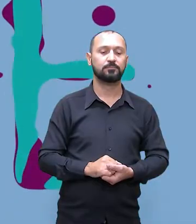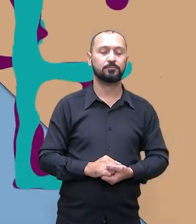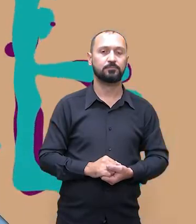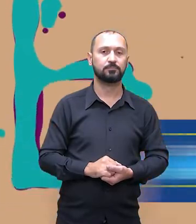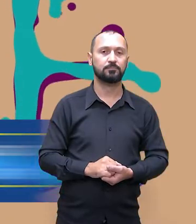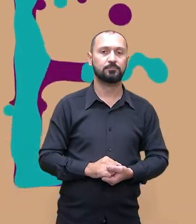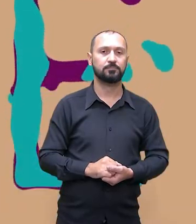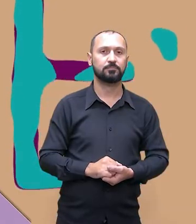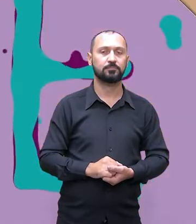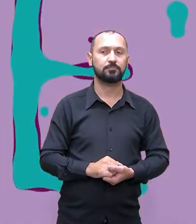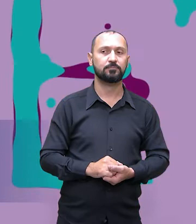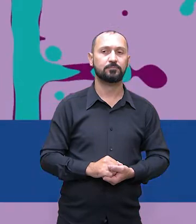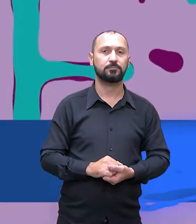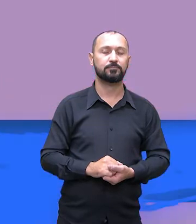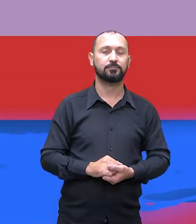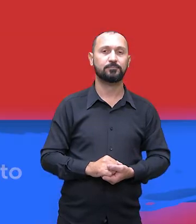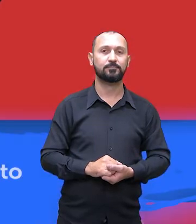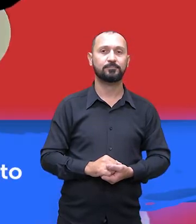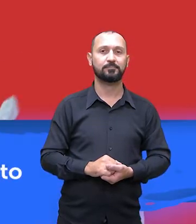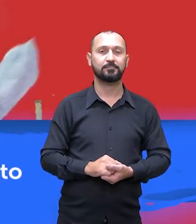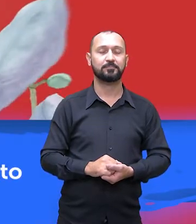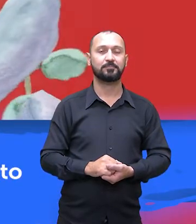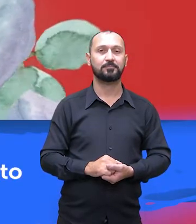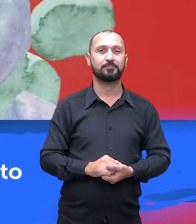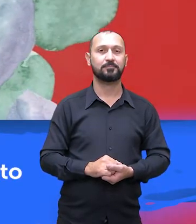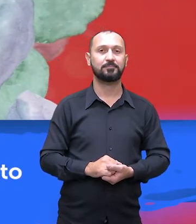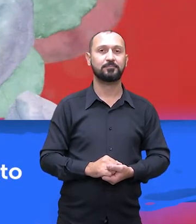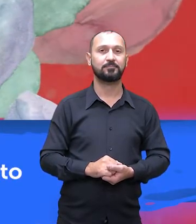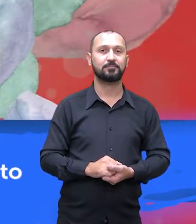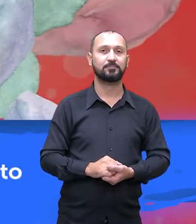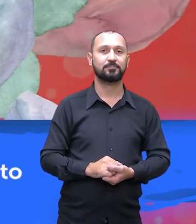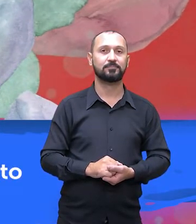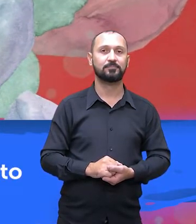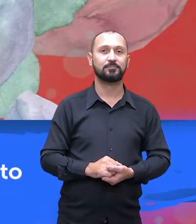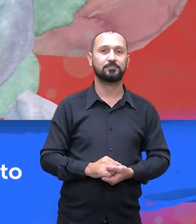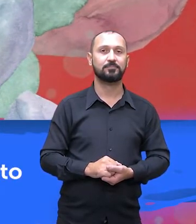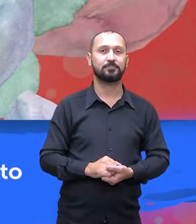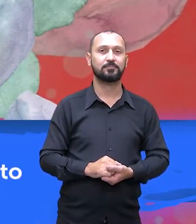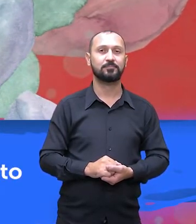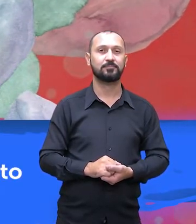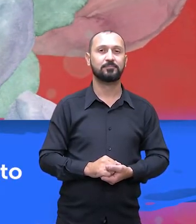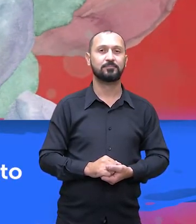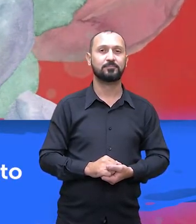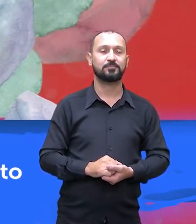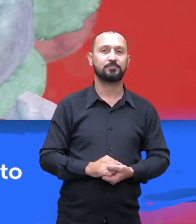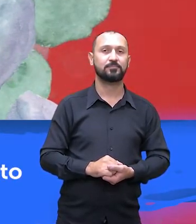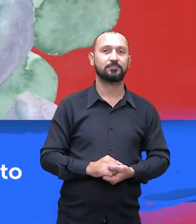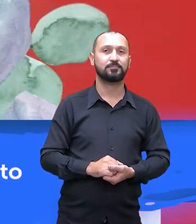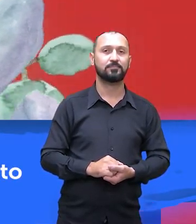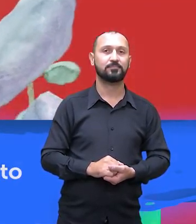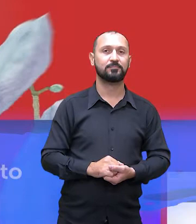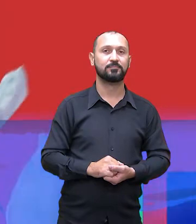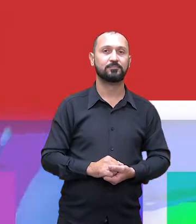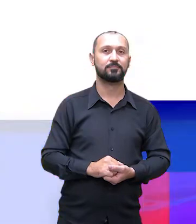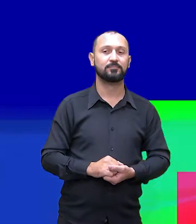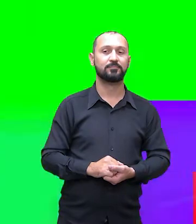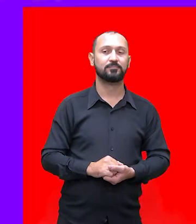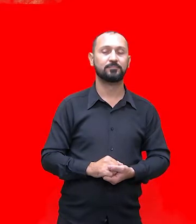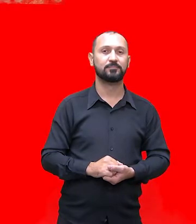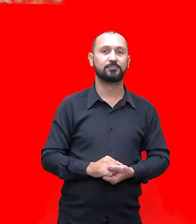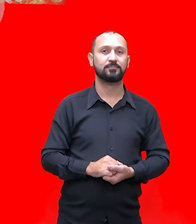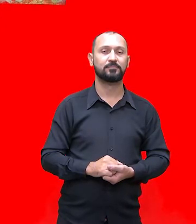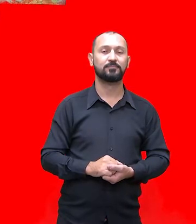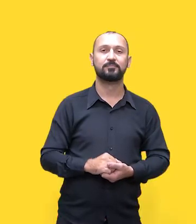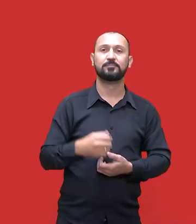Faço parte dessa experimentação, né? Um desafio para mim com um personagem forte, com um personagem